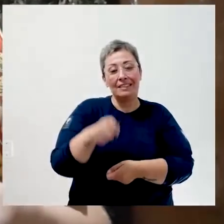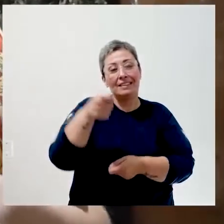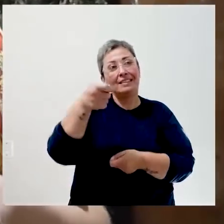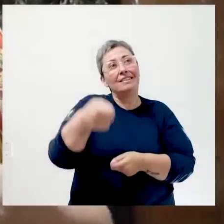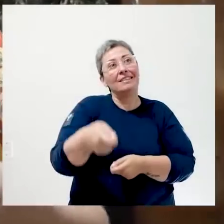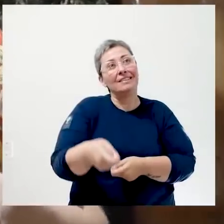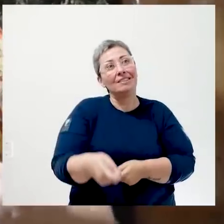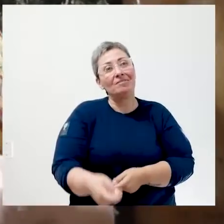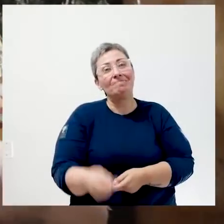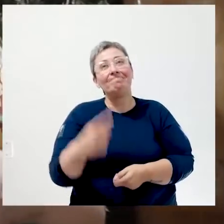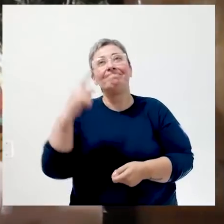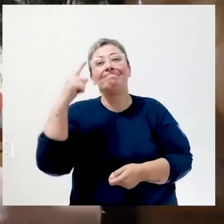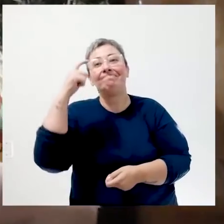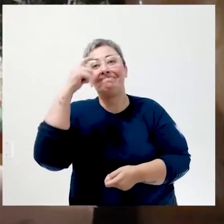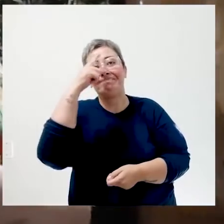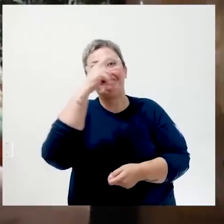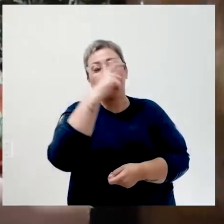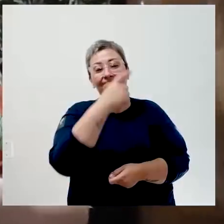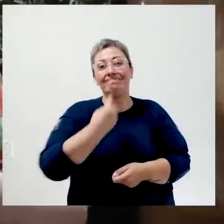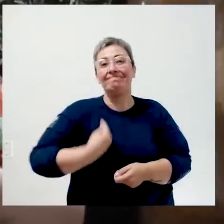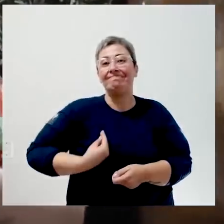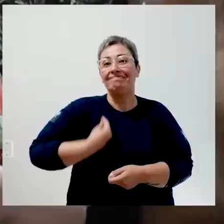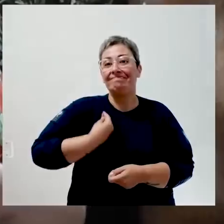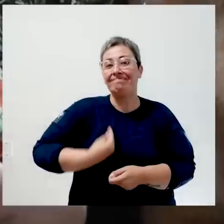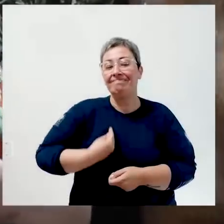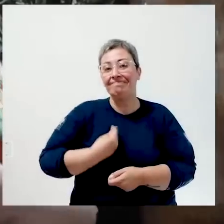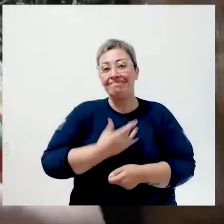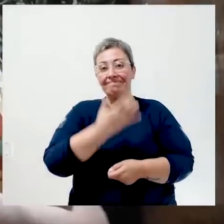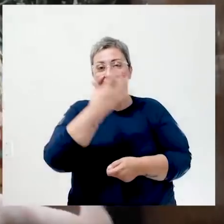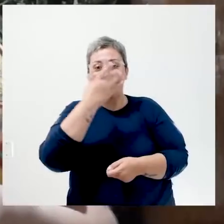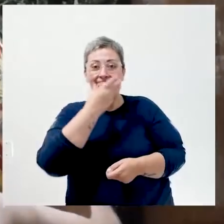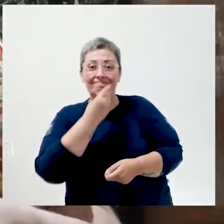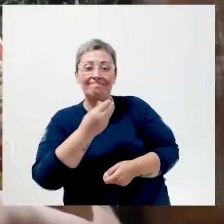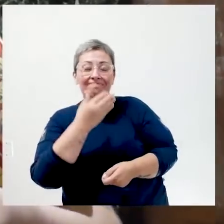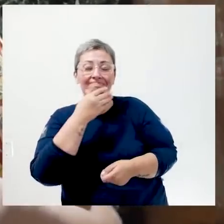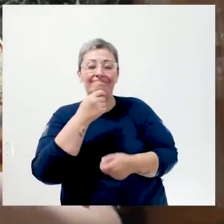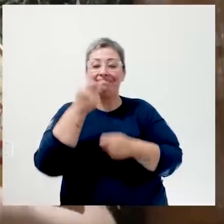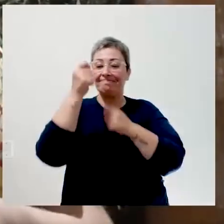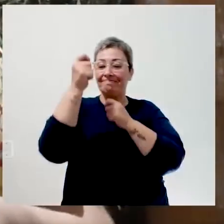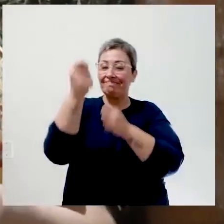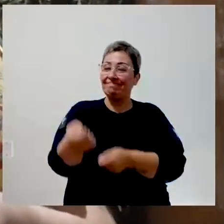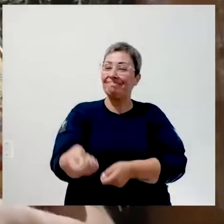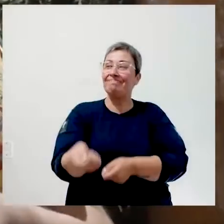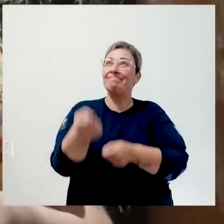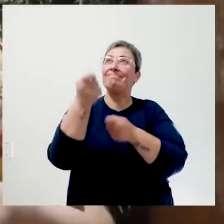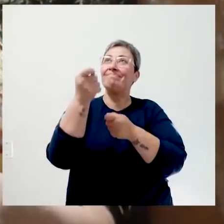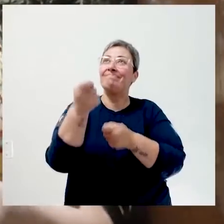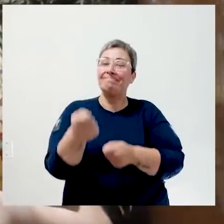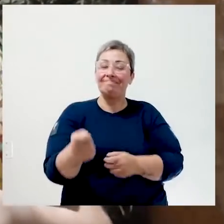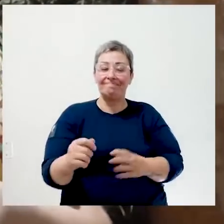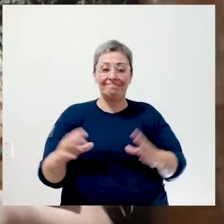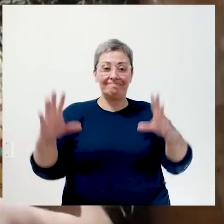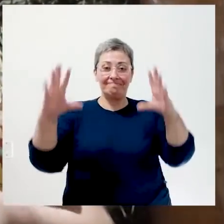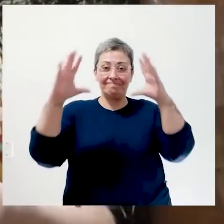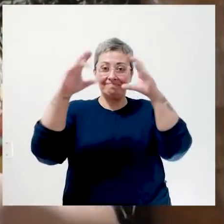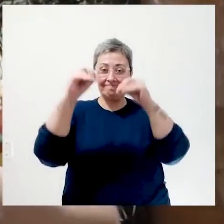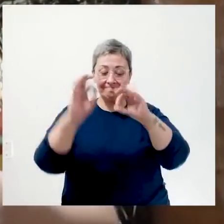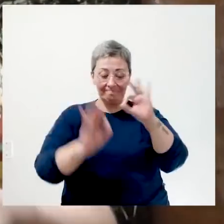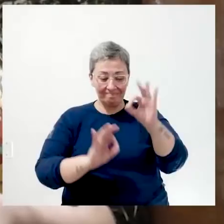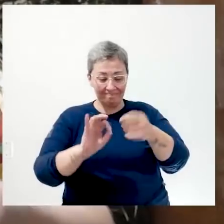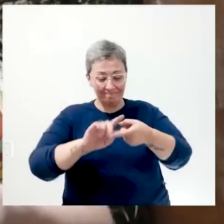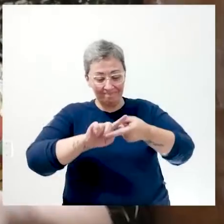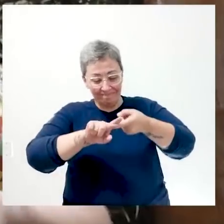minhoca. Como é difícil a vida do pescador. De noite ele enrosca